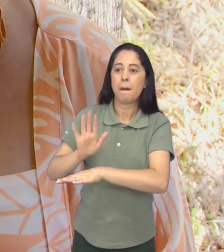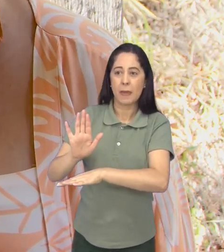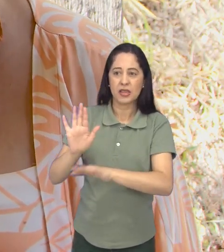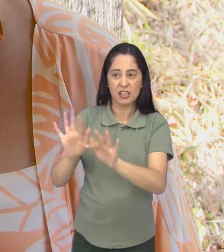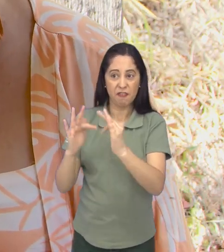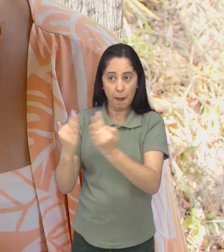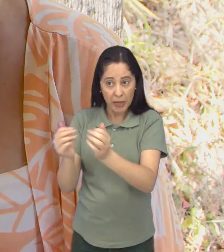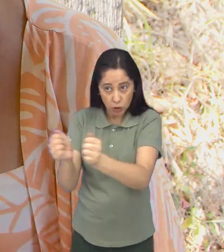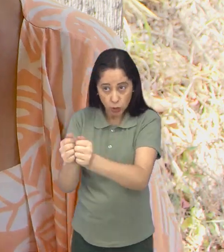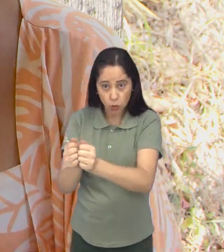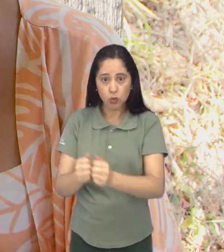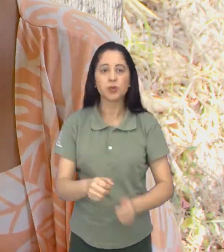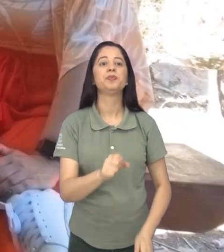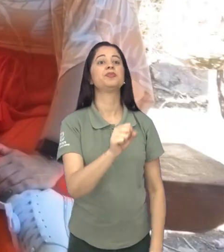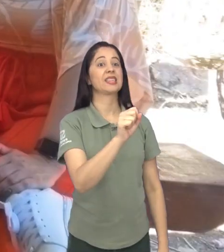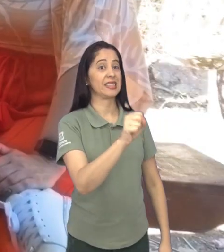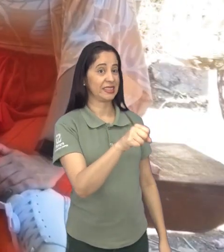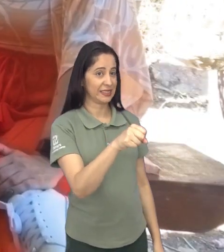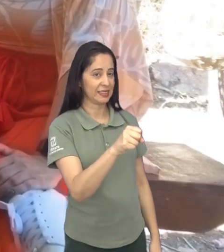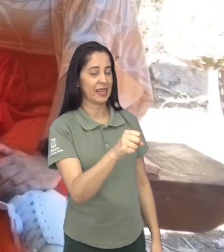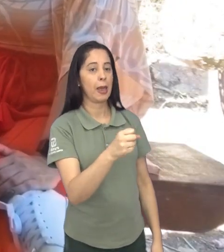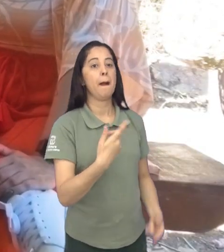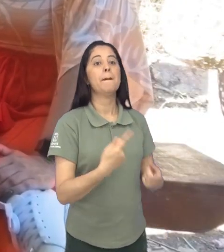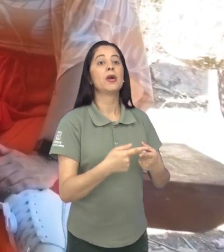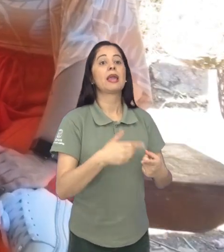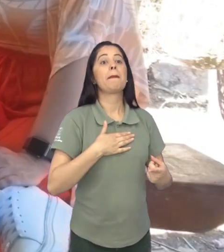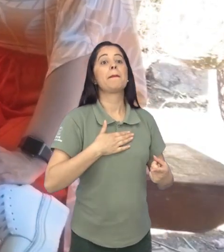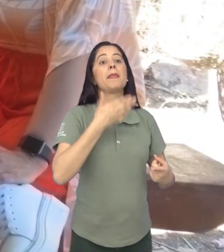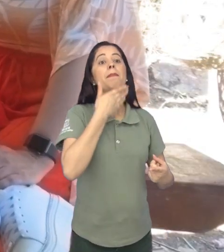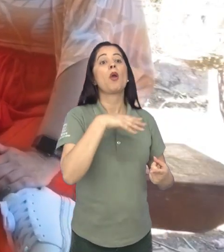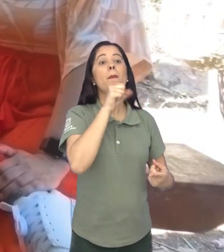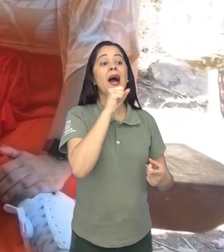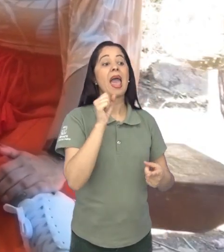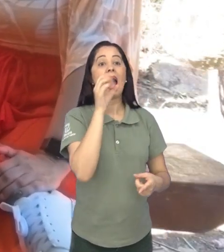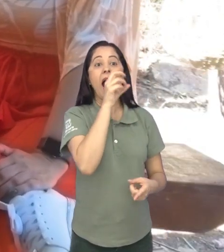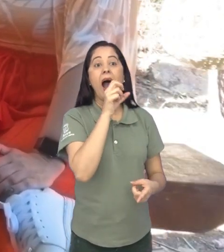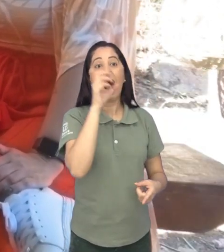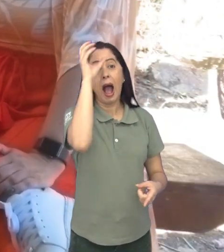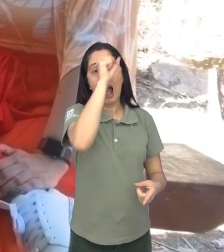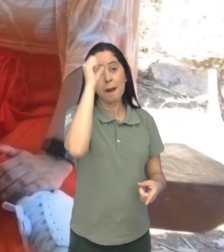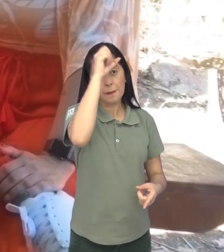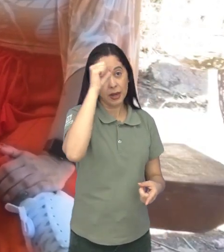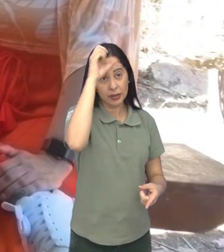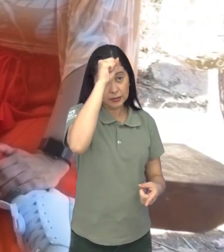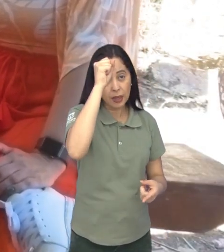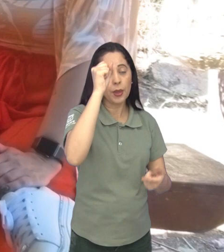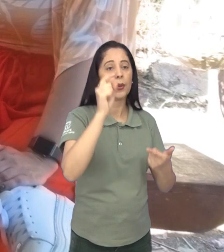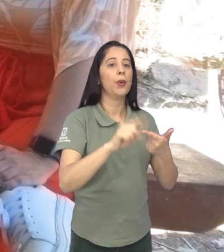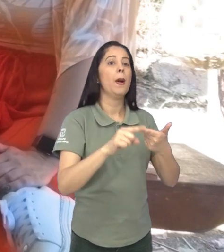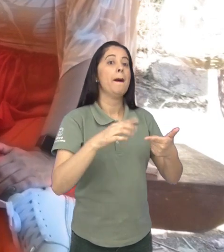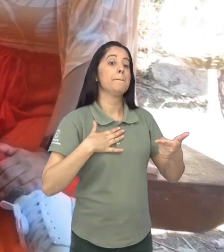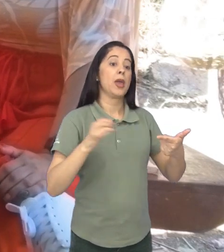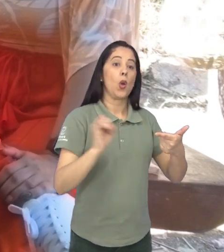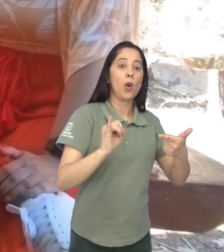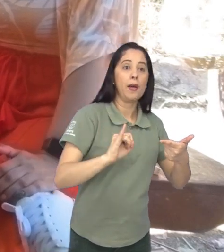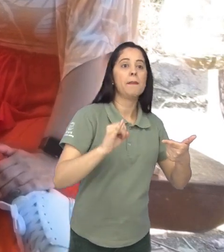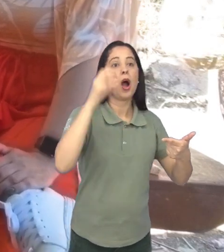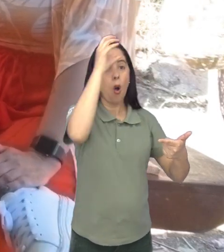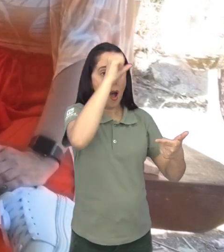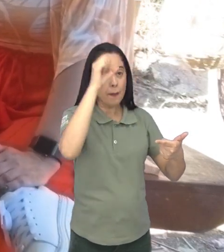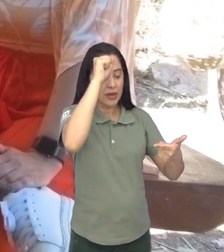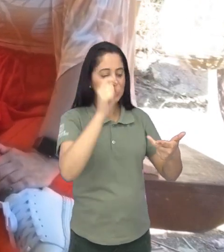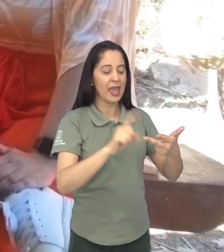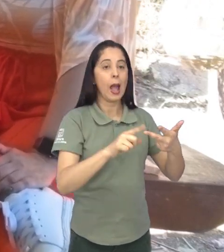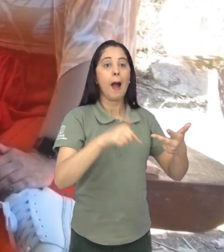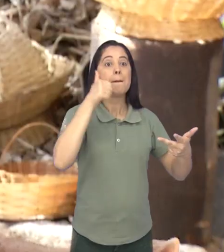desse processo com o bambu? Fez porque aí meu pai aprendeu, um irmão abaixo de mim aprendeu